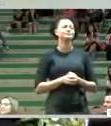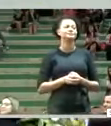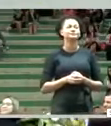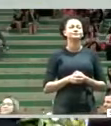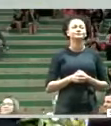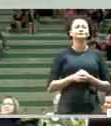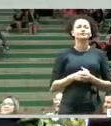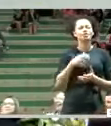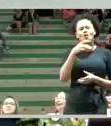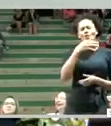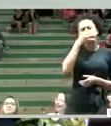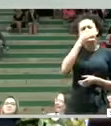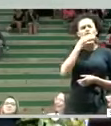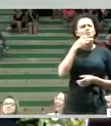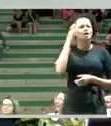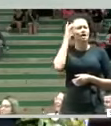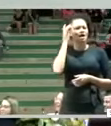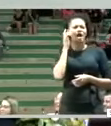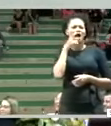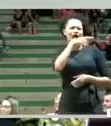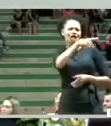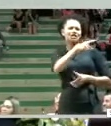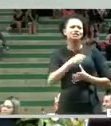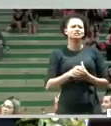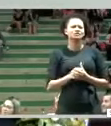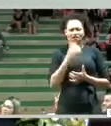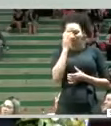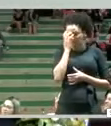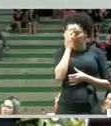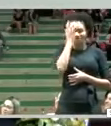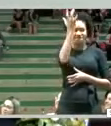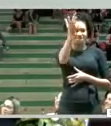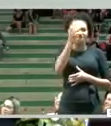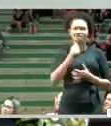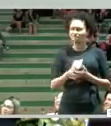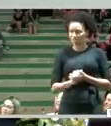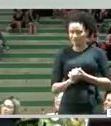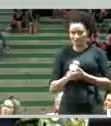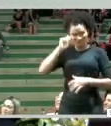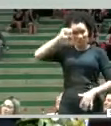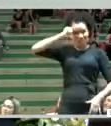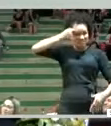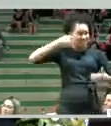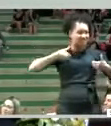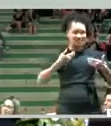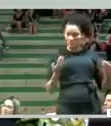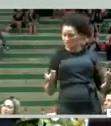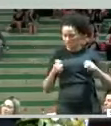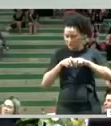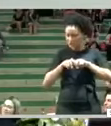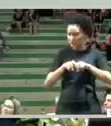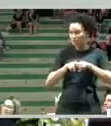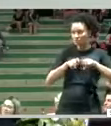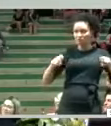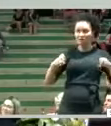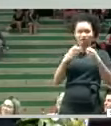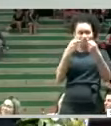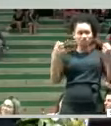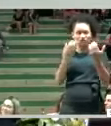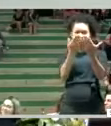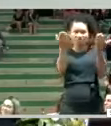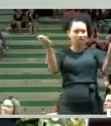Você acha, eu estou pregando para a minha geração, você acha que é fácil botar um negro em cima do púlpito quando todos os pastores estão lá embaixo?